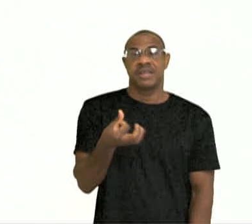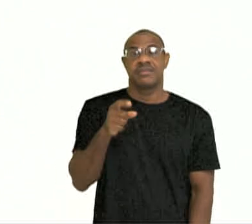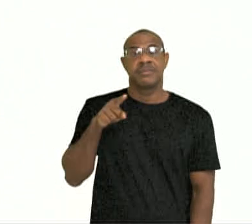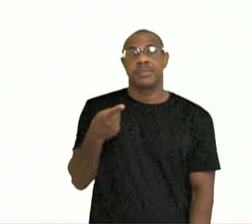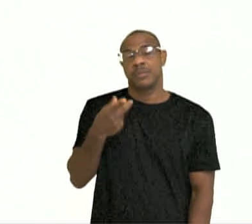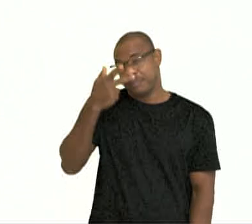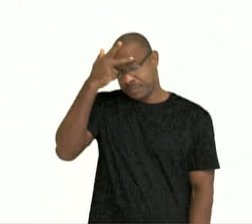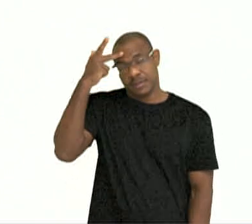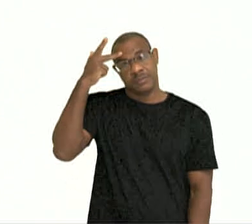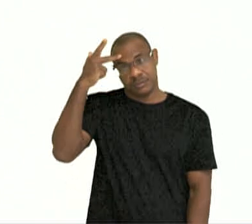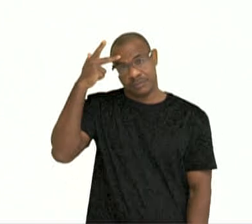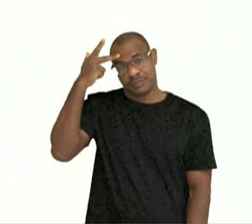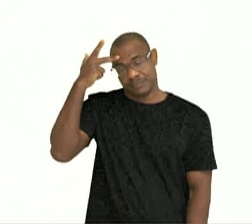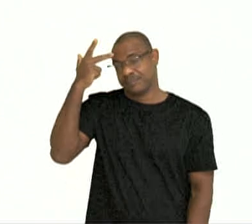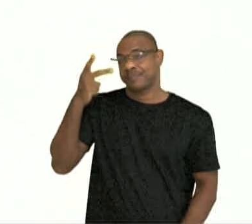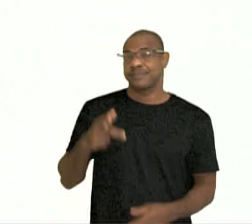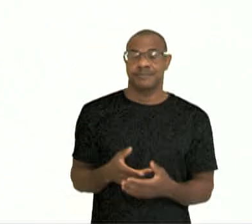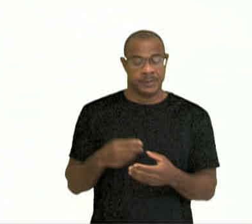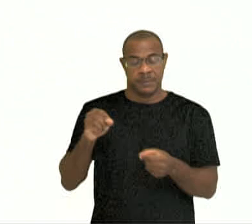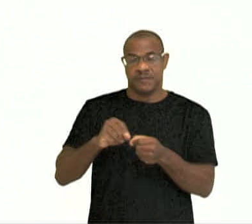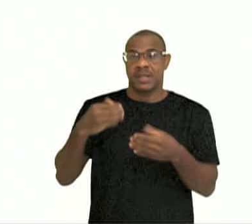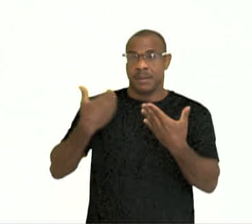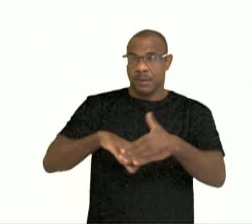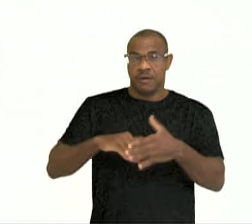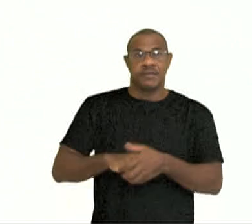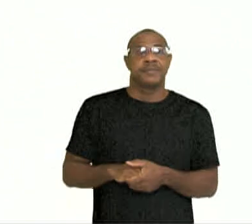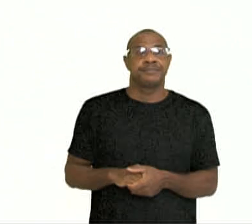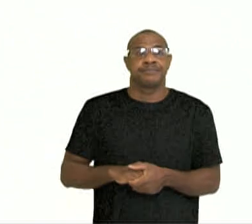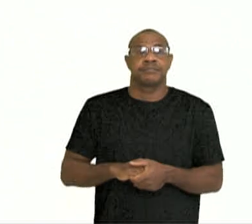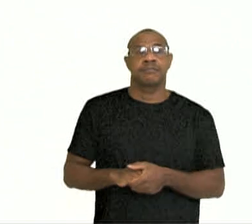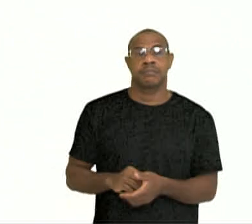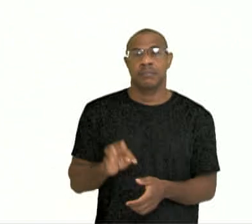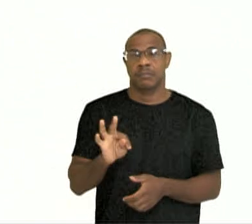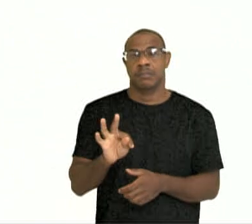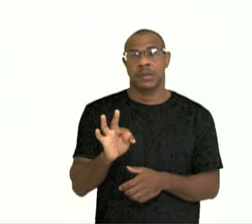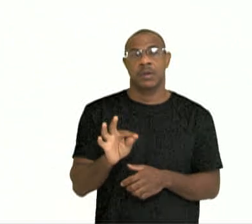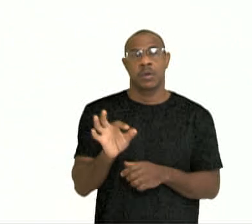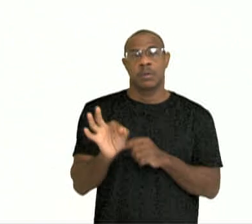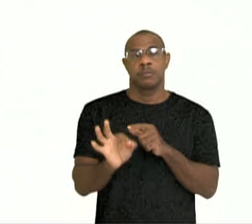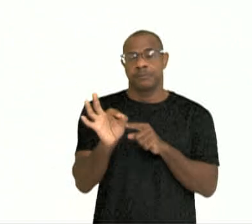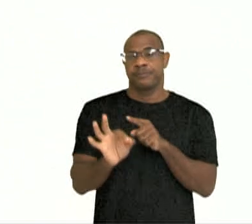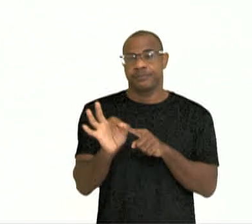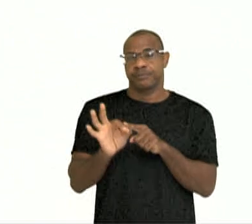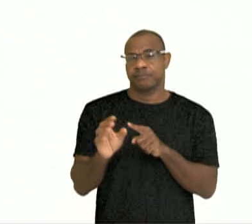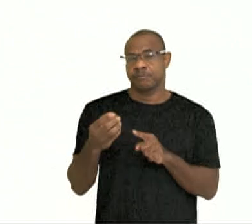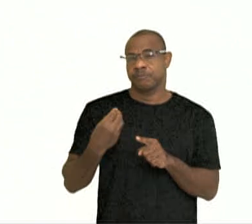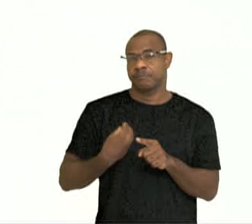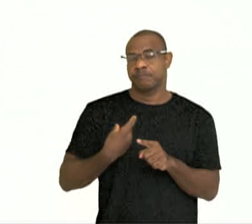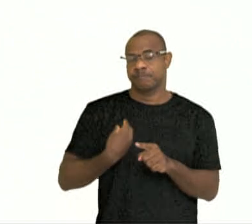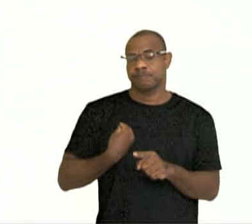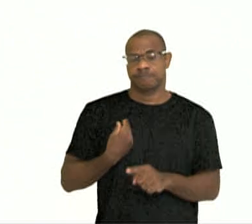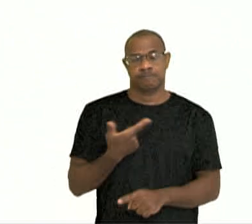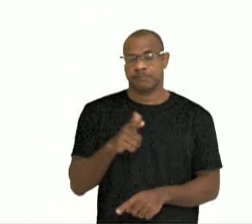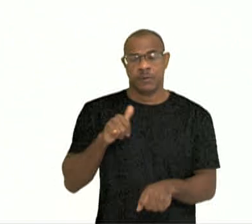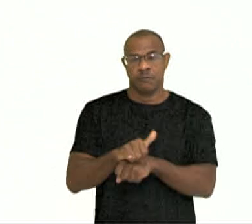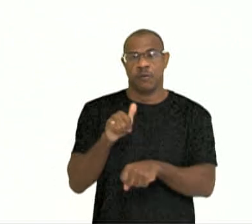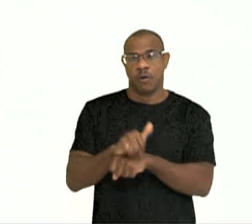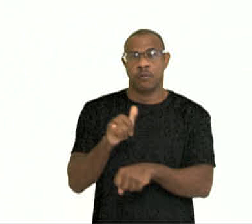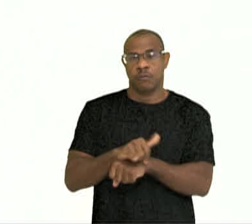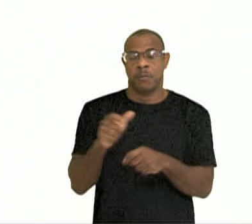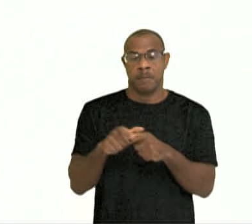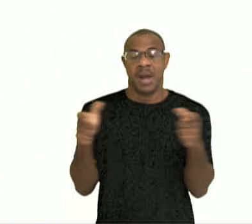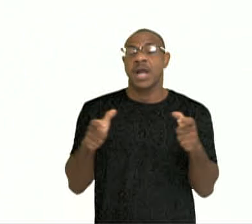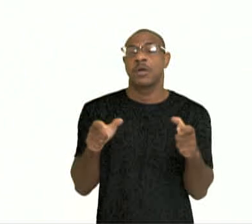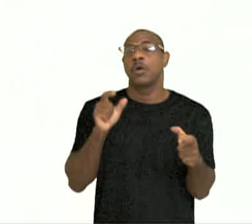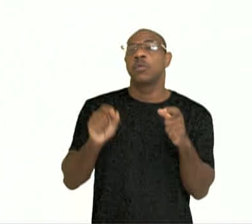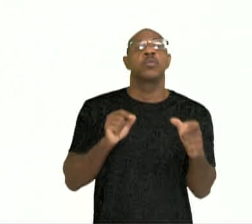26.709 candidatos. A taxa de ausência deste domingo, 7, foi maior que os